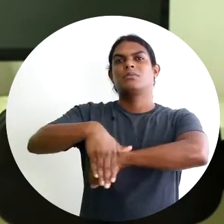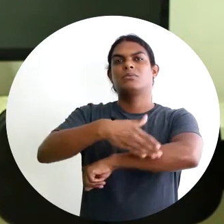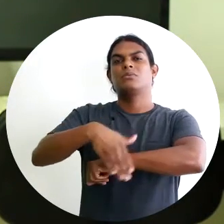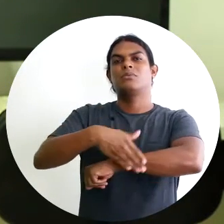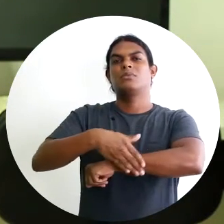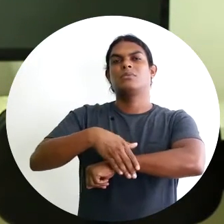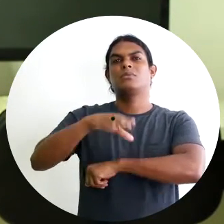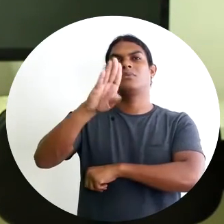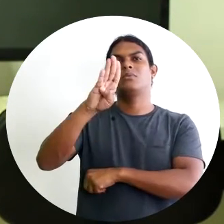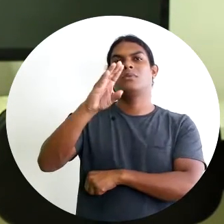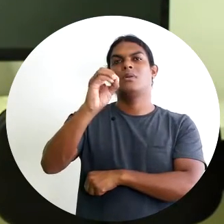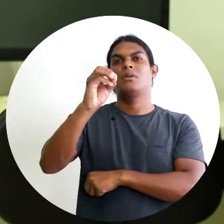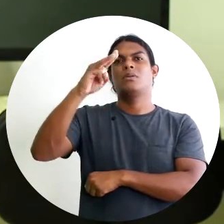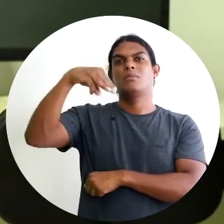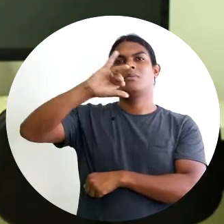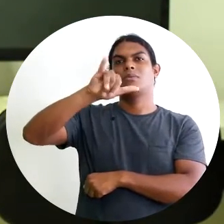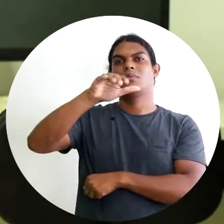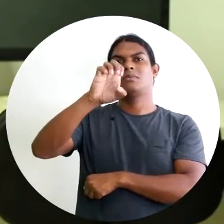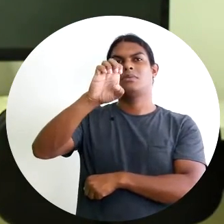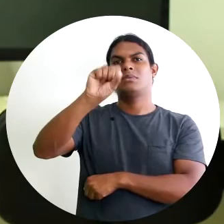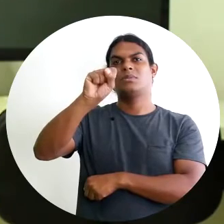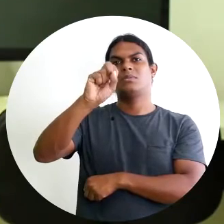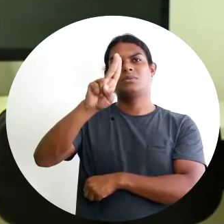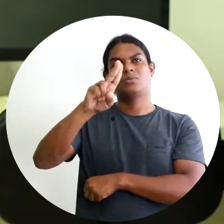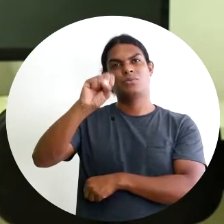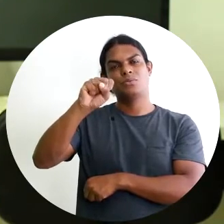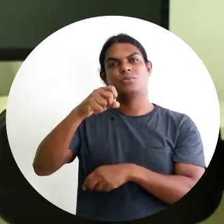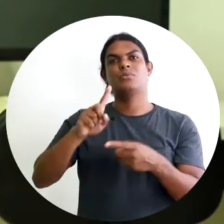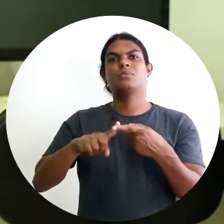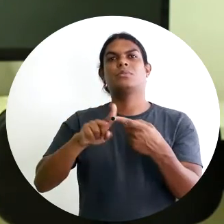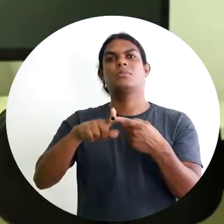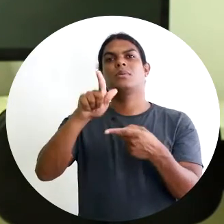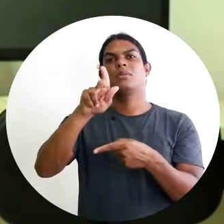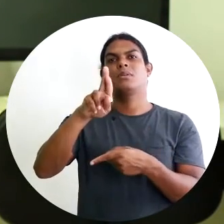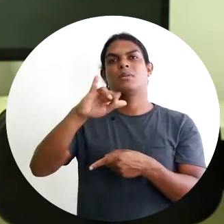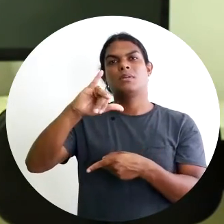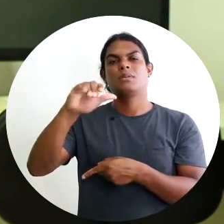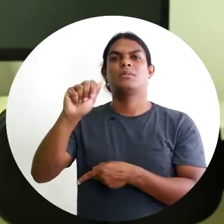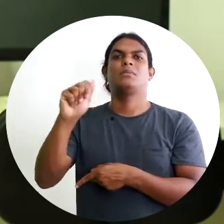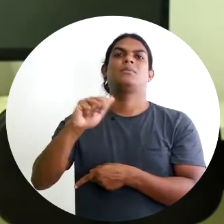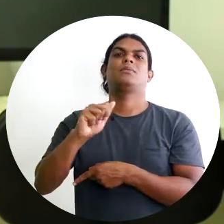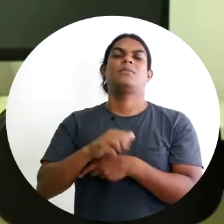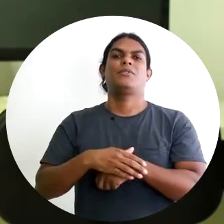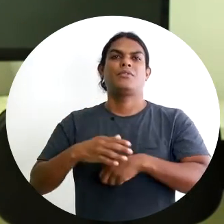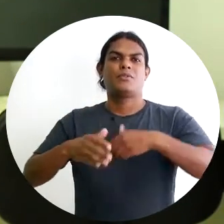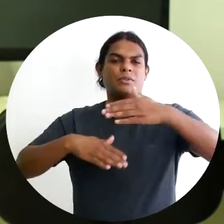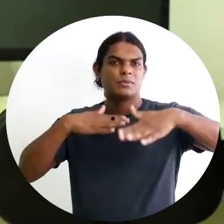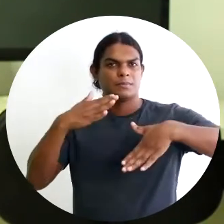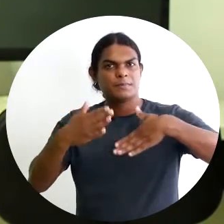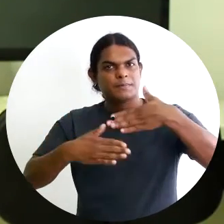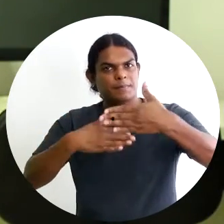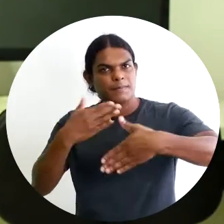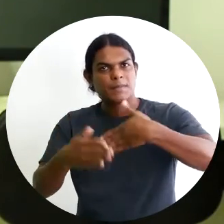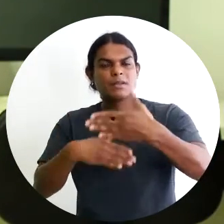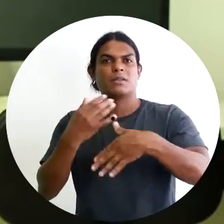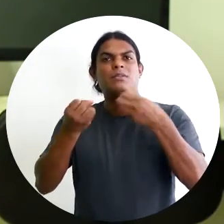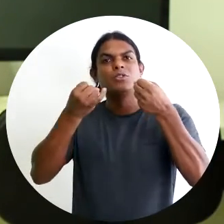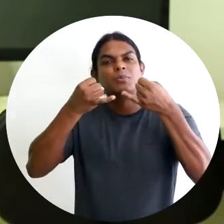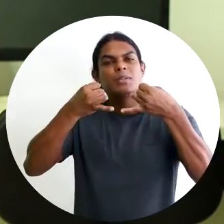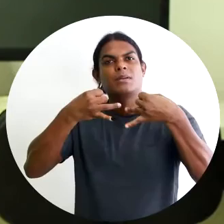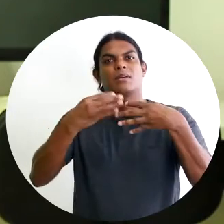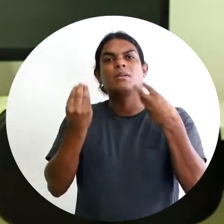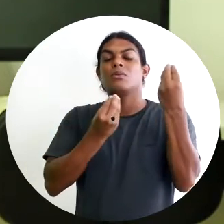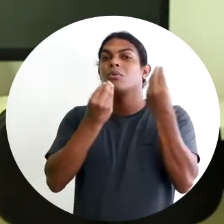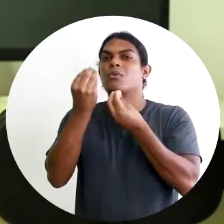a Rua da Guia, e a gente saiu traçando e informando a ele onde era, os espaços culturais, como tem a